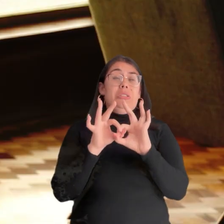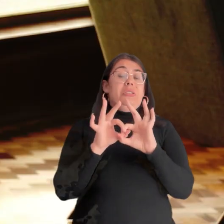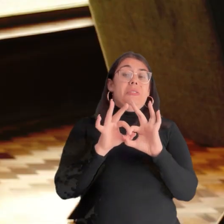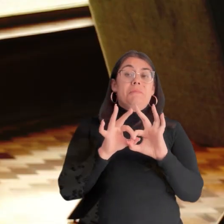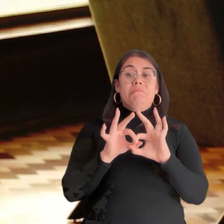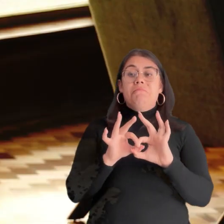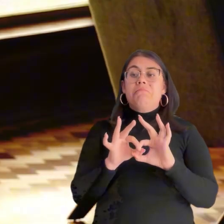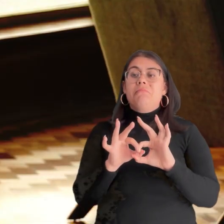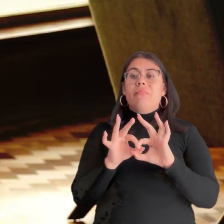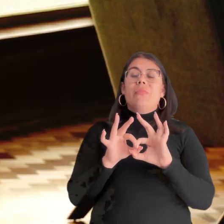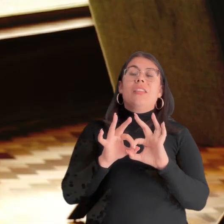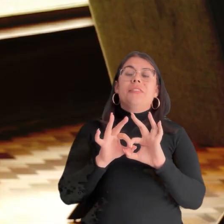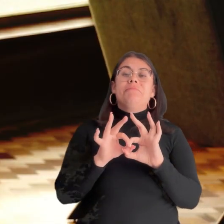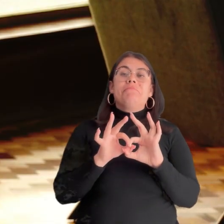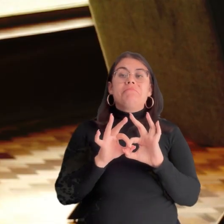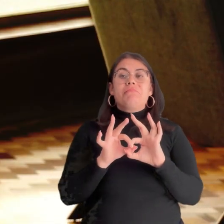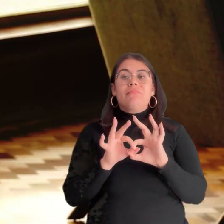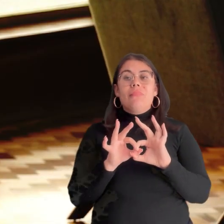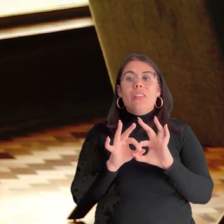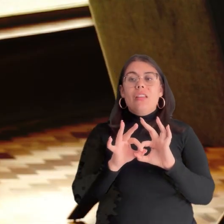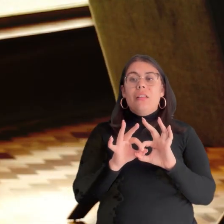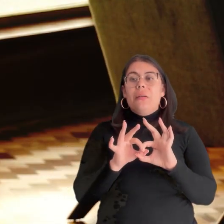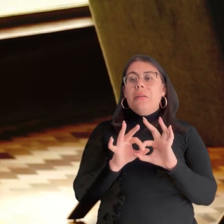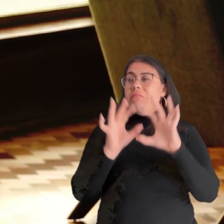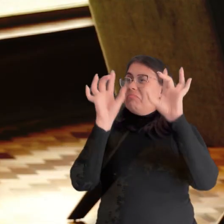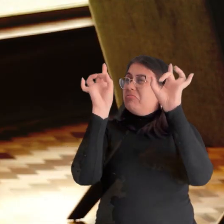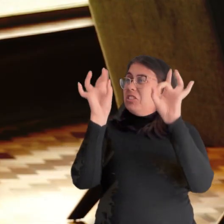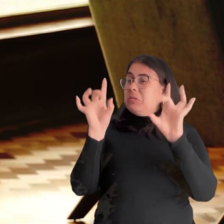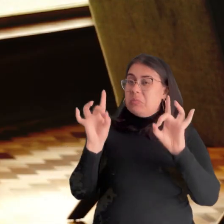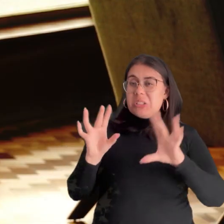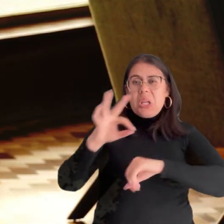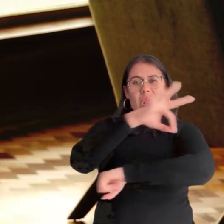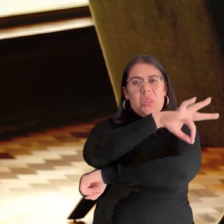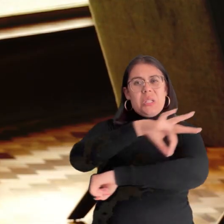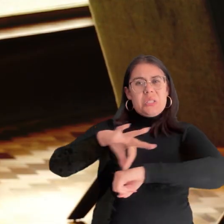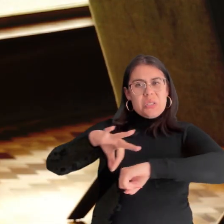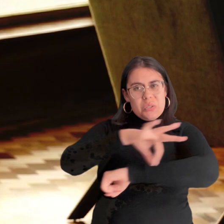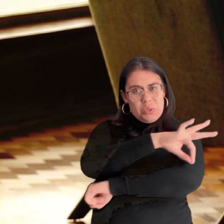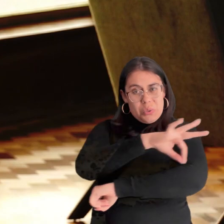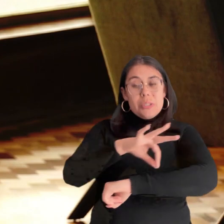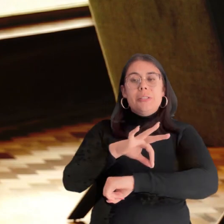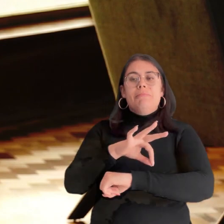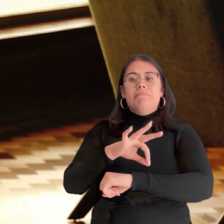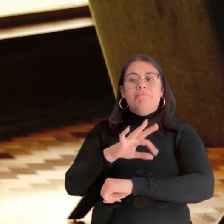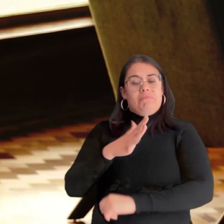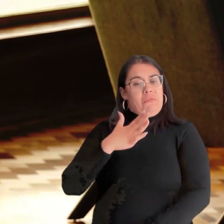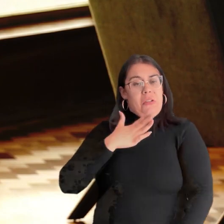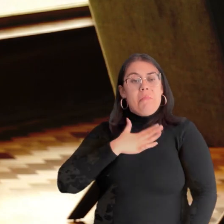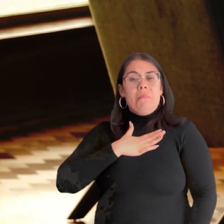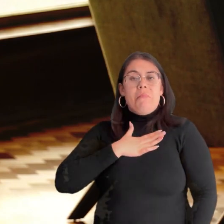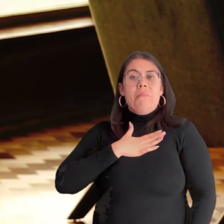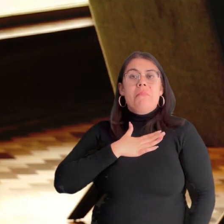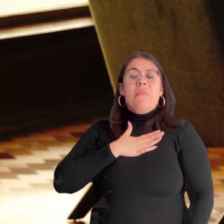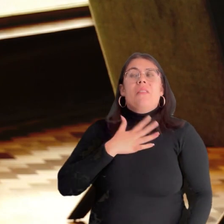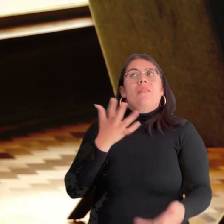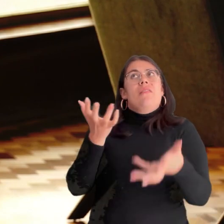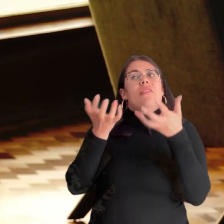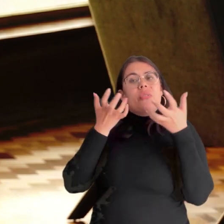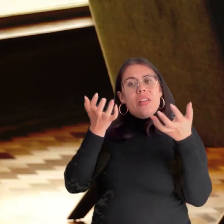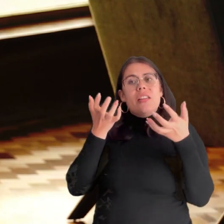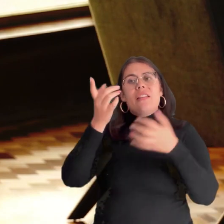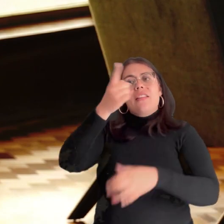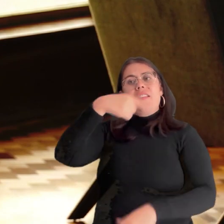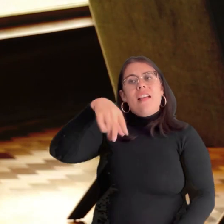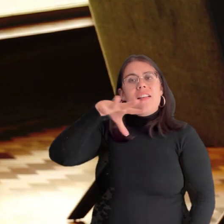da arquitetura, né? Então, a minha intenção sempre foi essa, recuperar para a cidade e para os moradores uma obra de